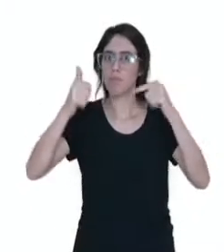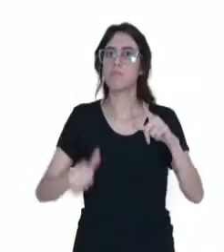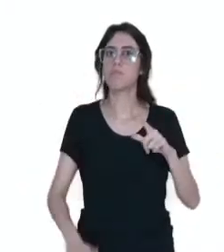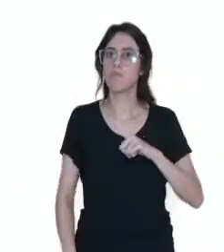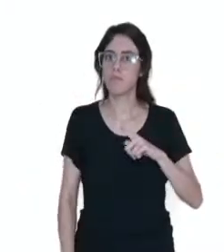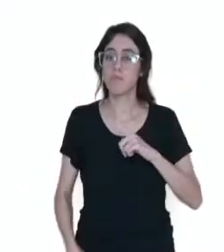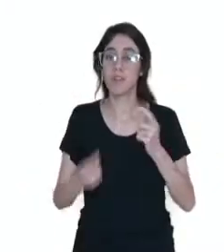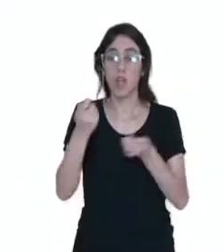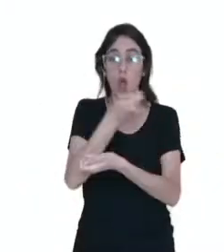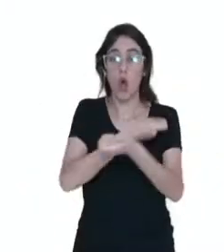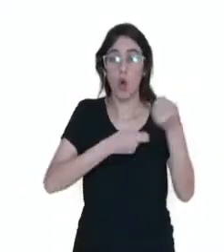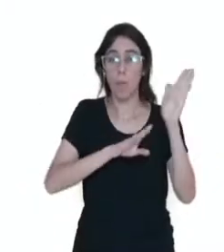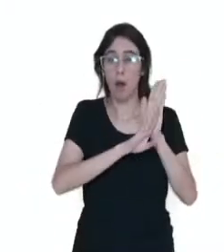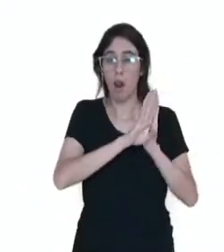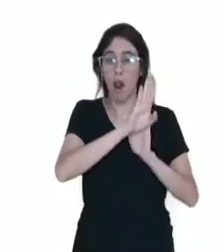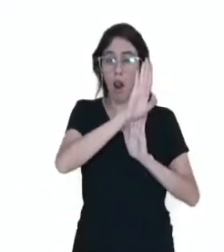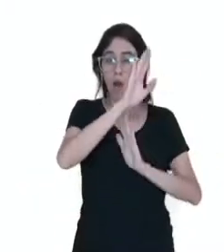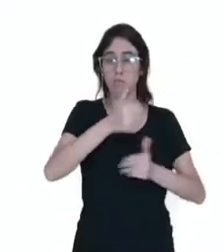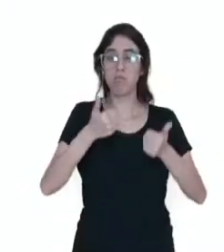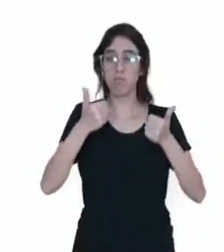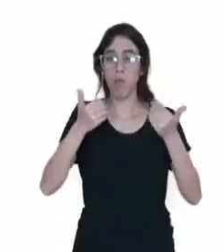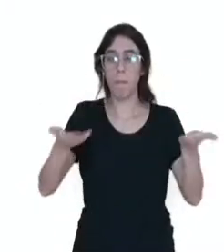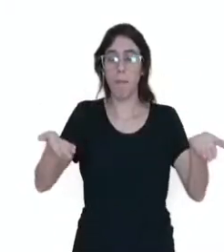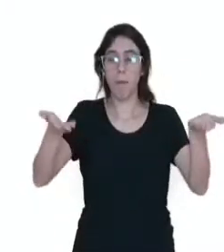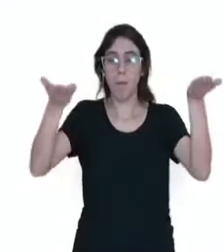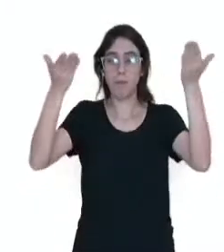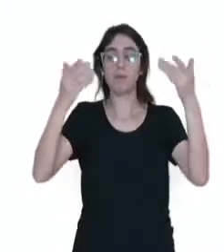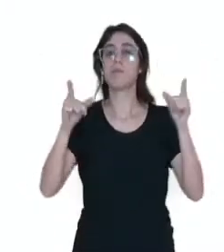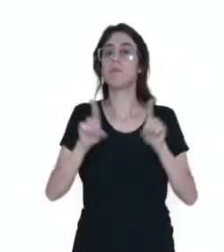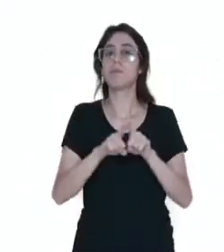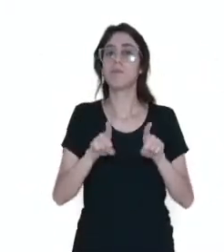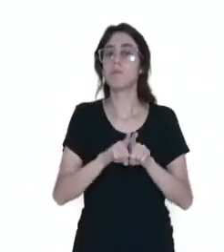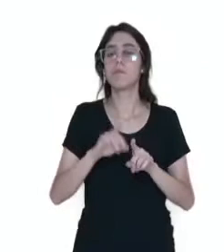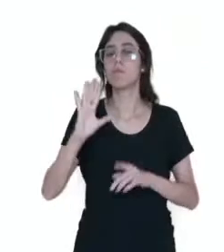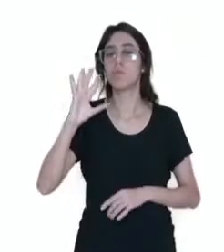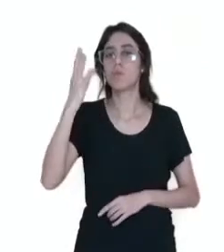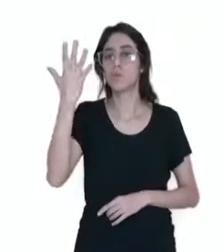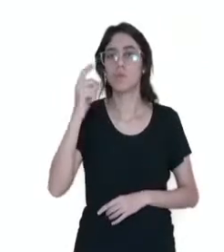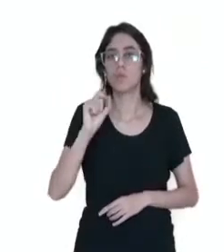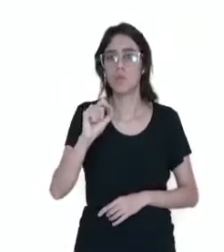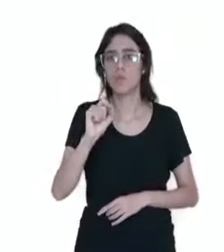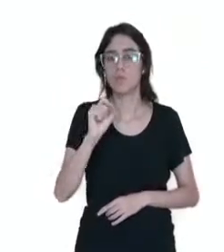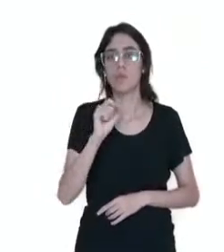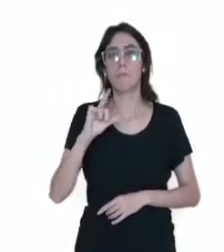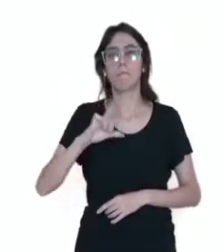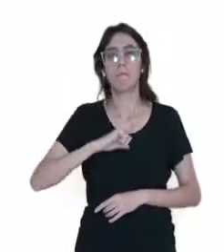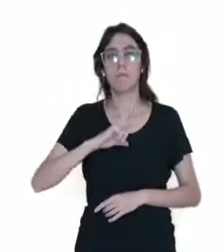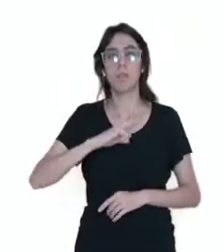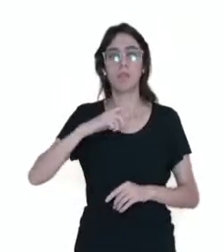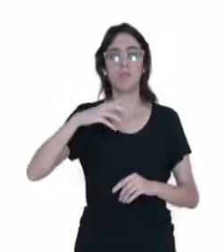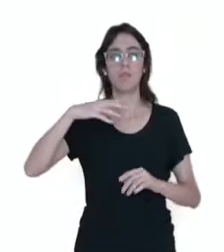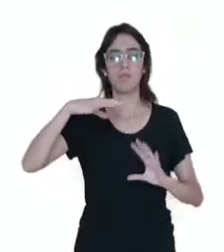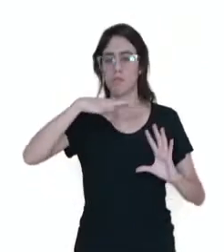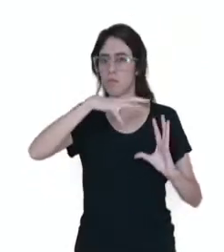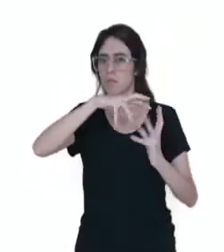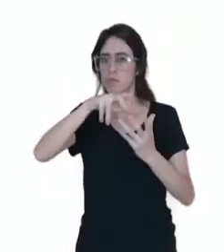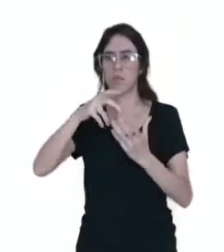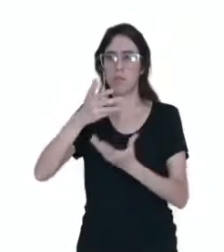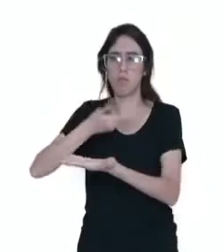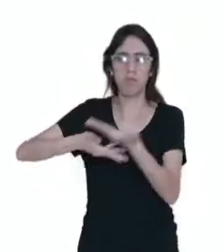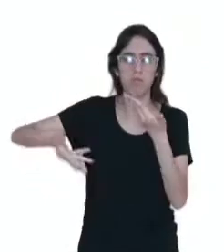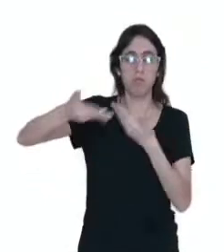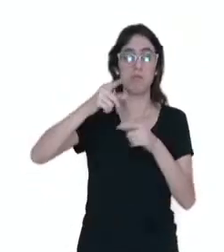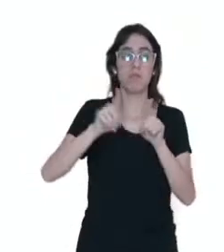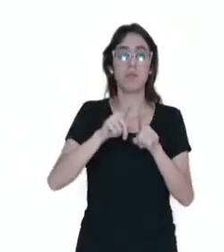crescimento econômico do Brasil, aliás, ele contou também com uma expansão do mercado mundial, em especial da